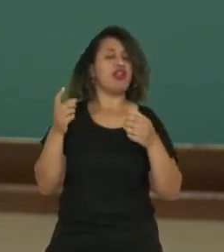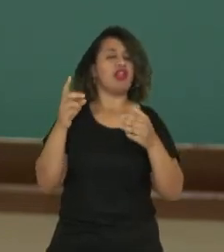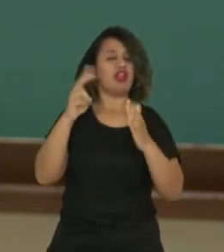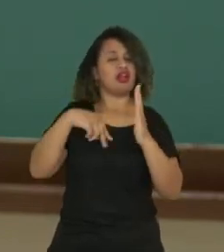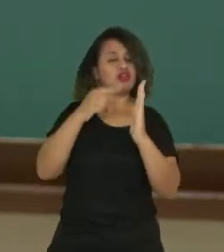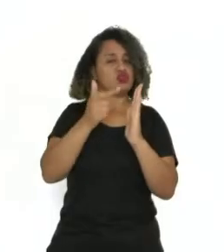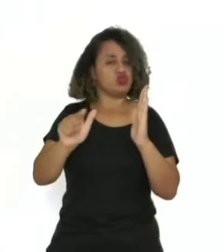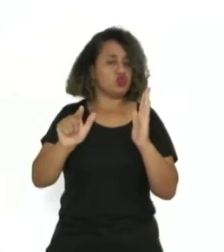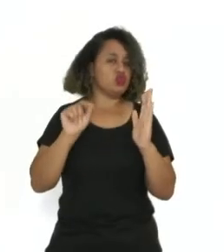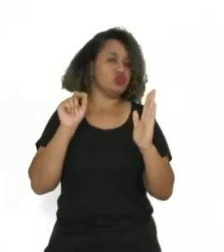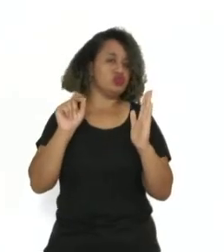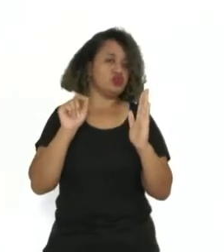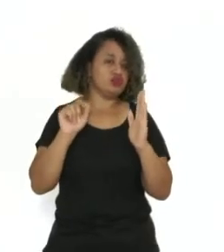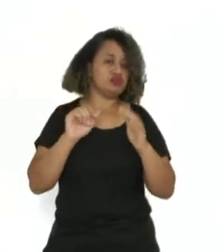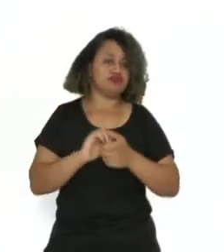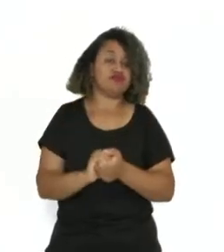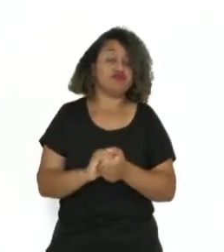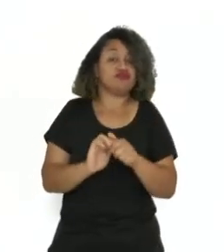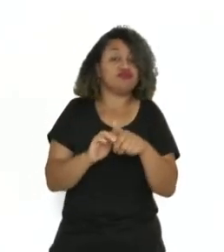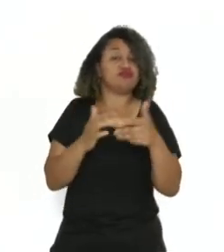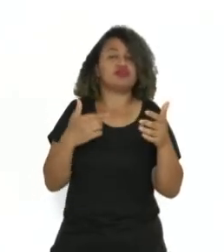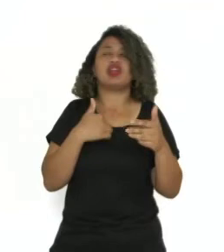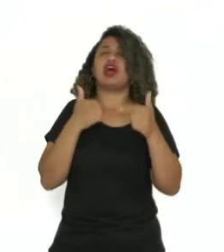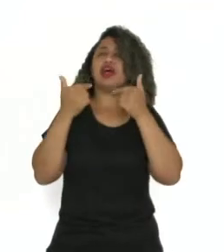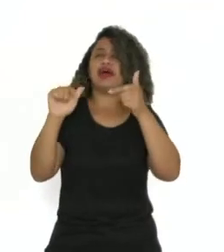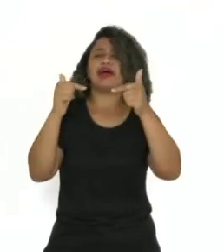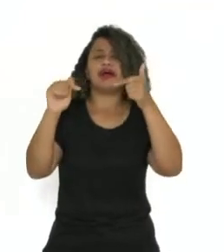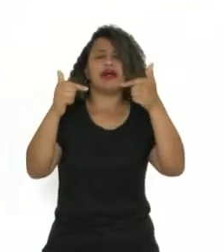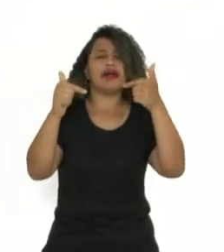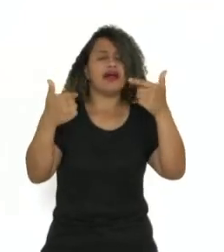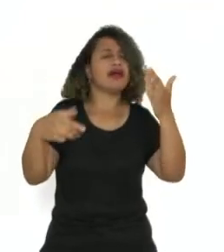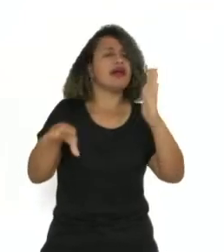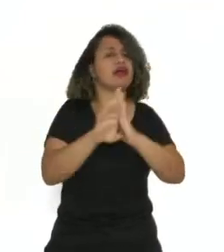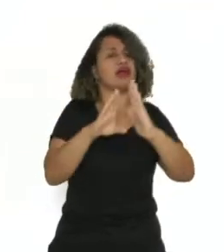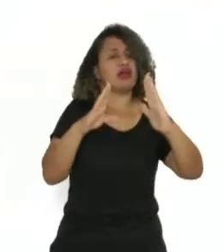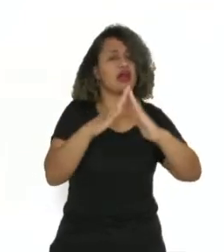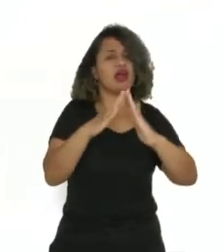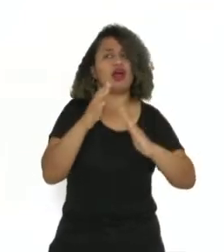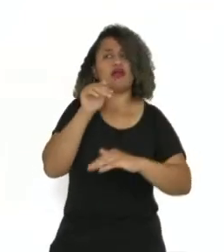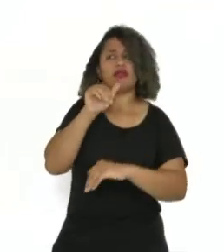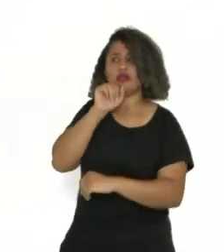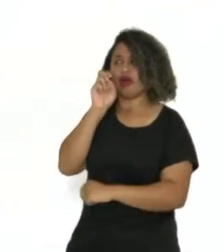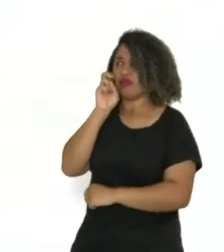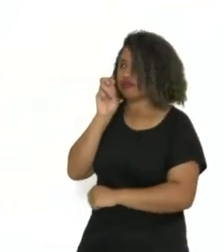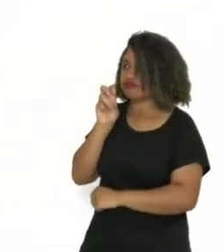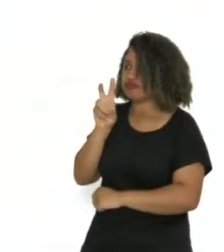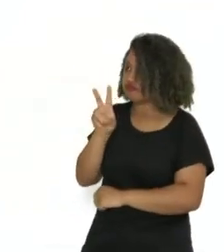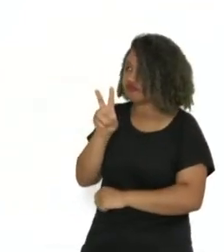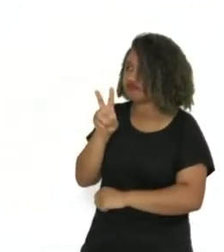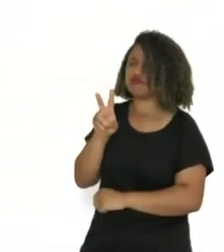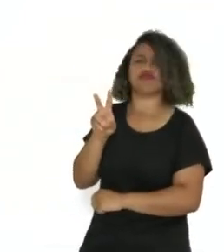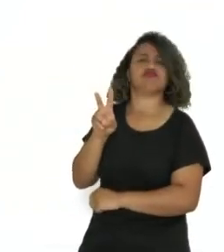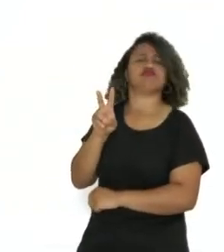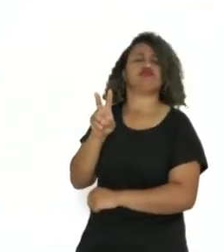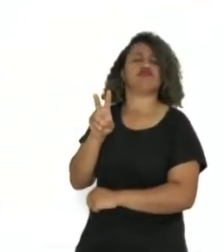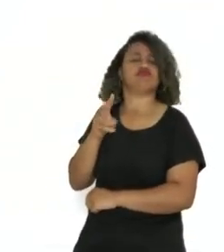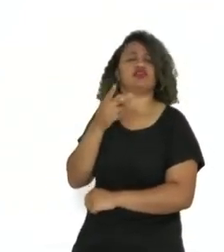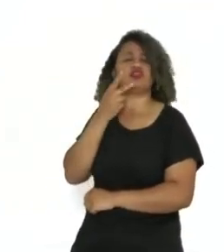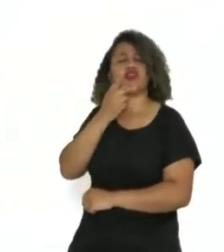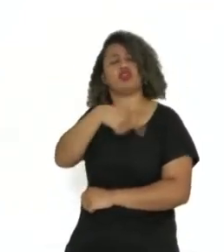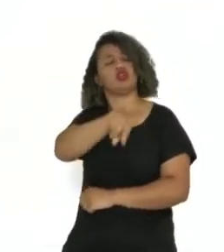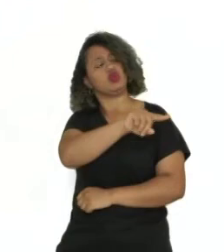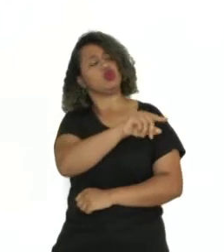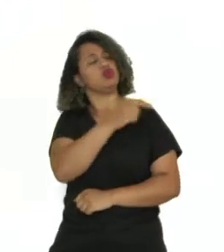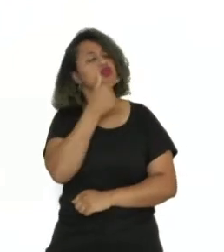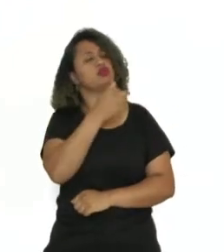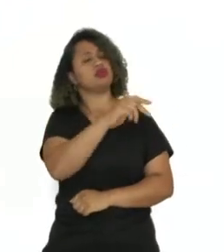Olha só. Assim foi rindo até chegar em casa, e quando minha mãe olhou de soslaio, disse para meus